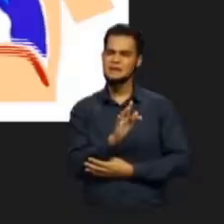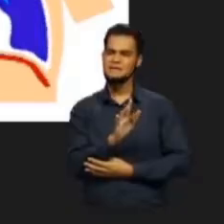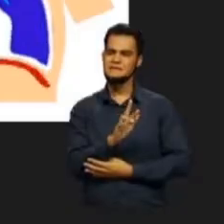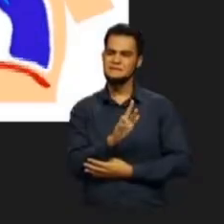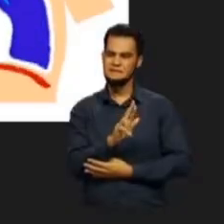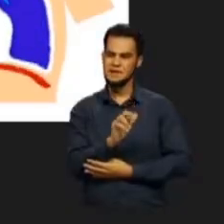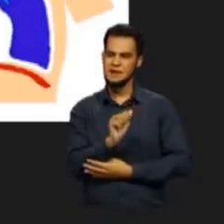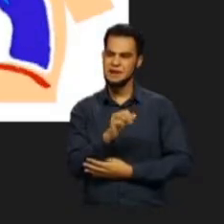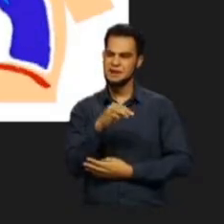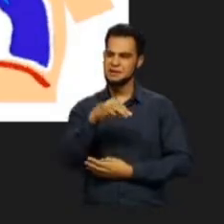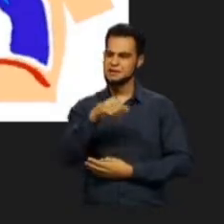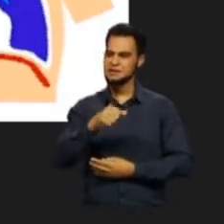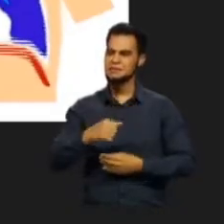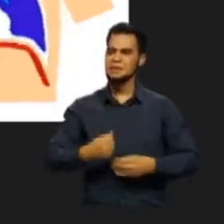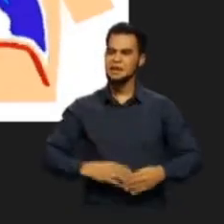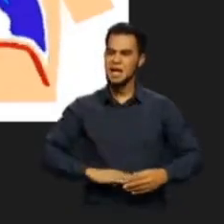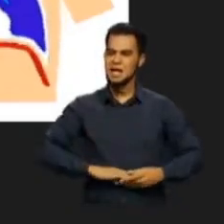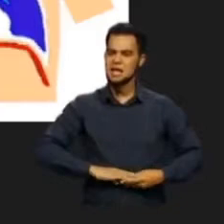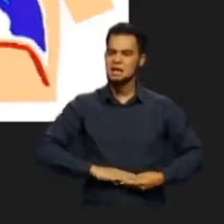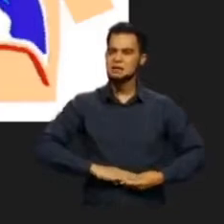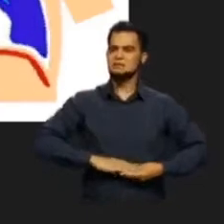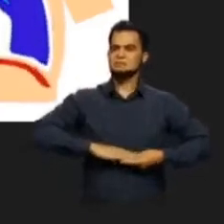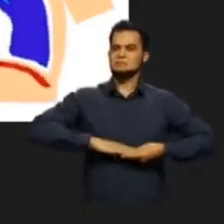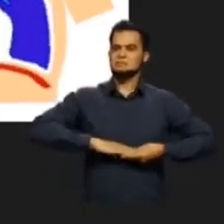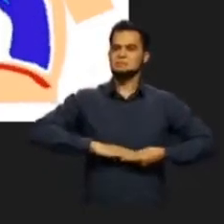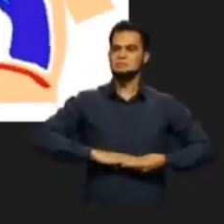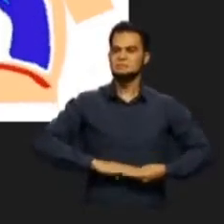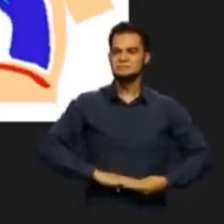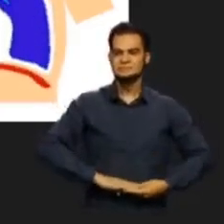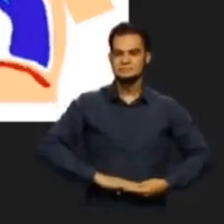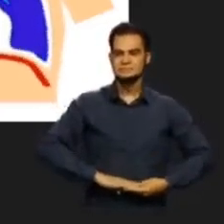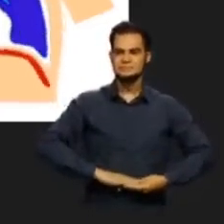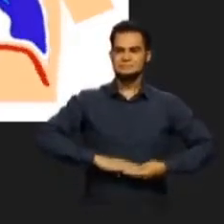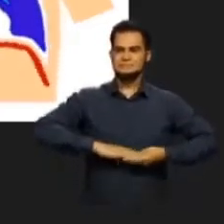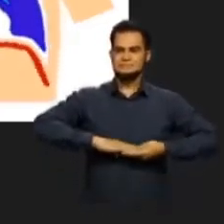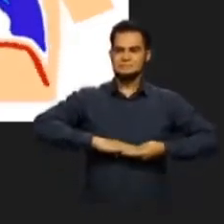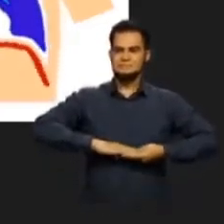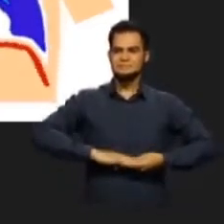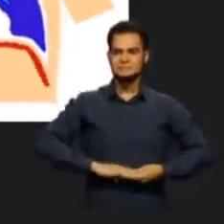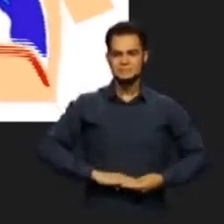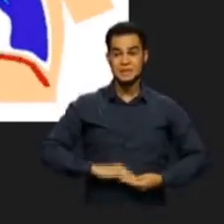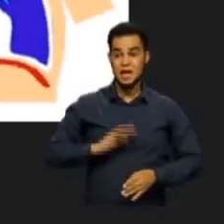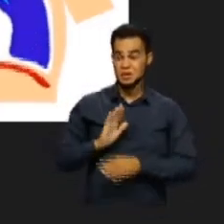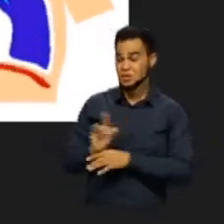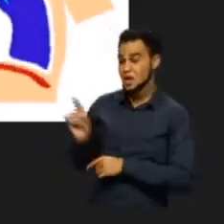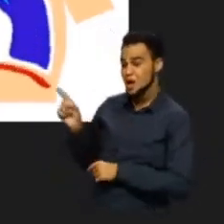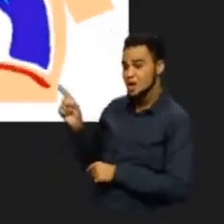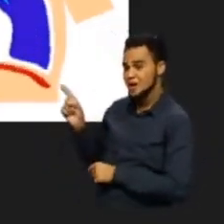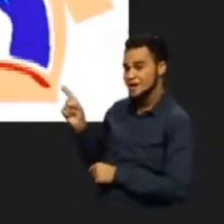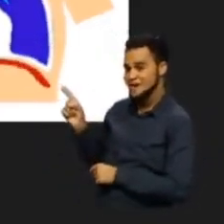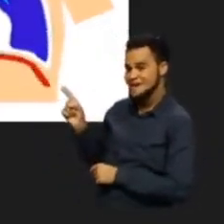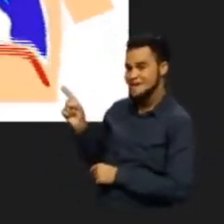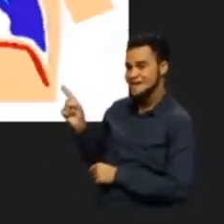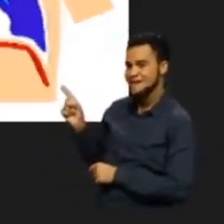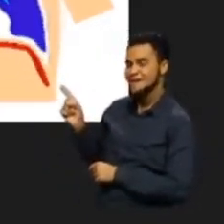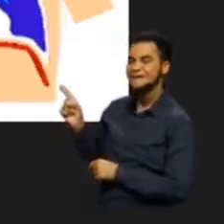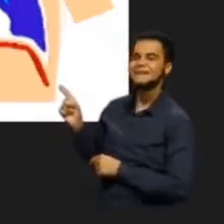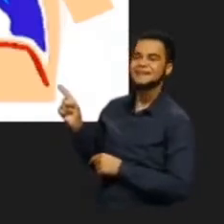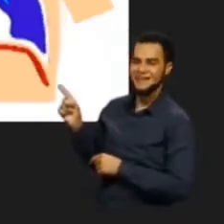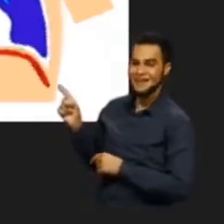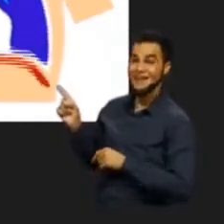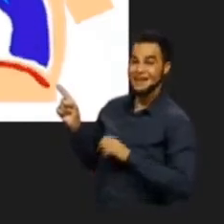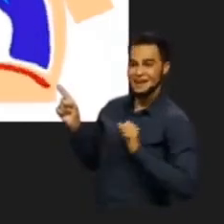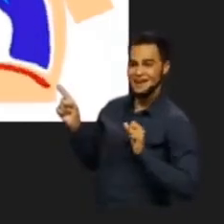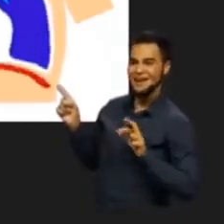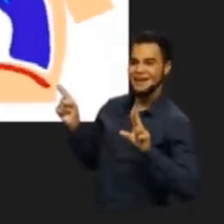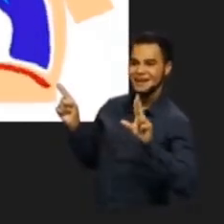respiratórios, porque é graças ao músculo diafragma que o músculo ocorre essa entrada e saída de